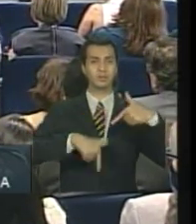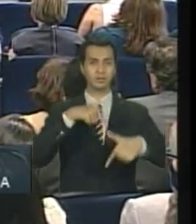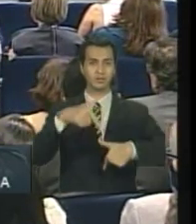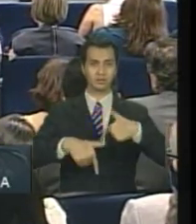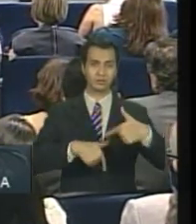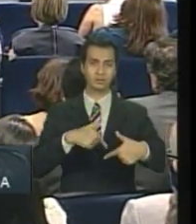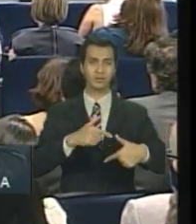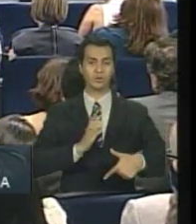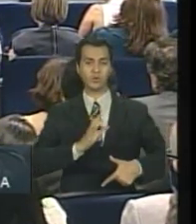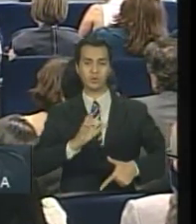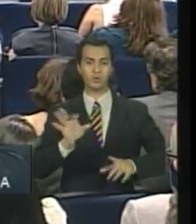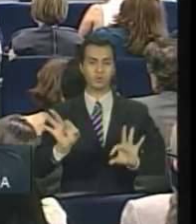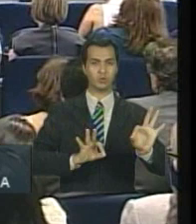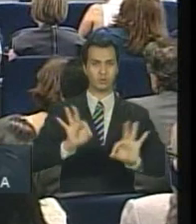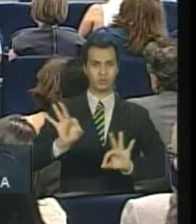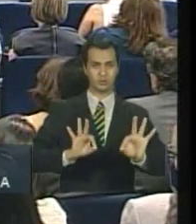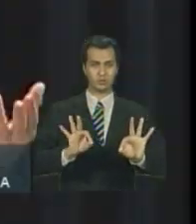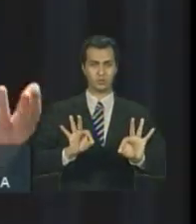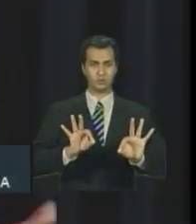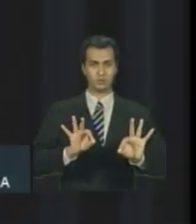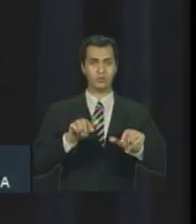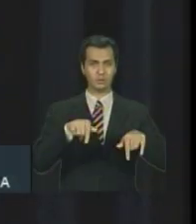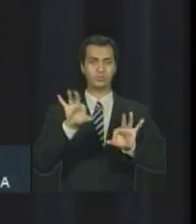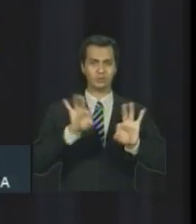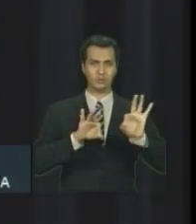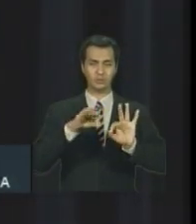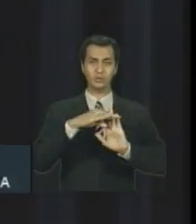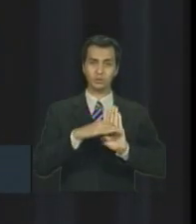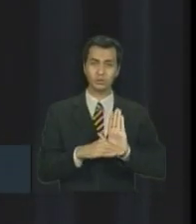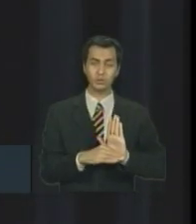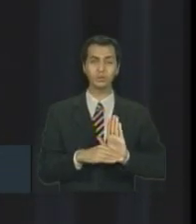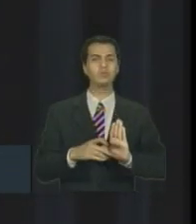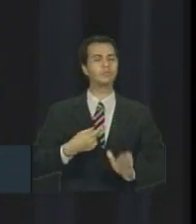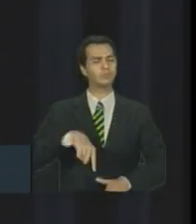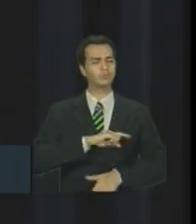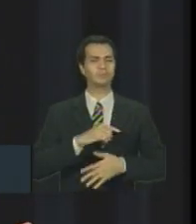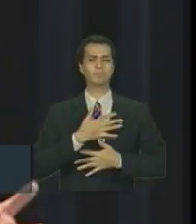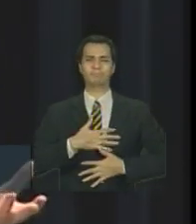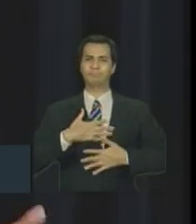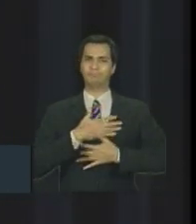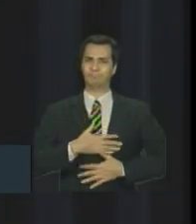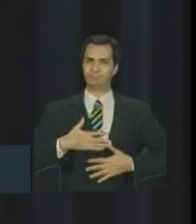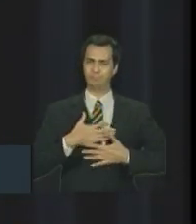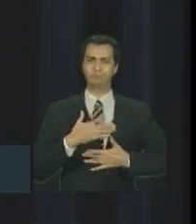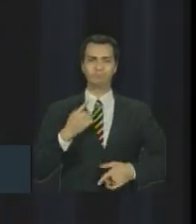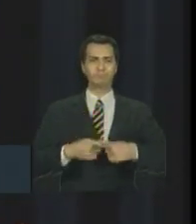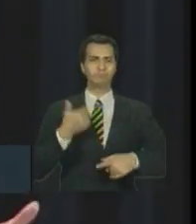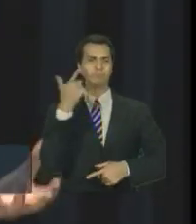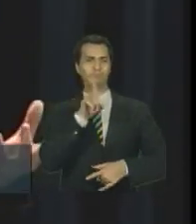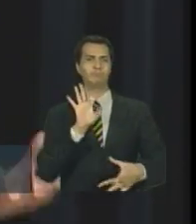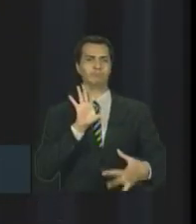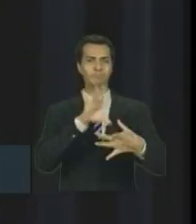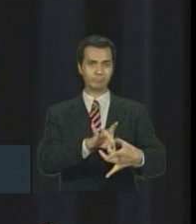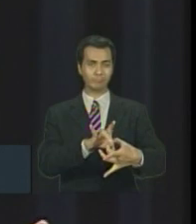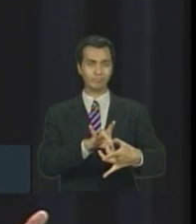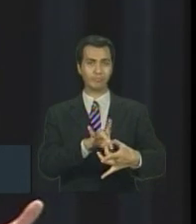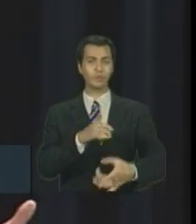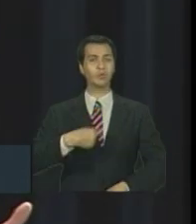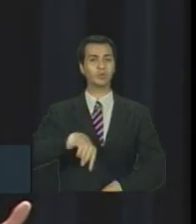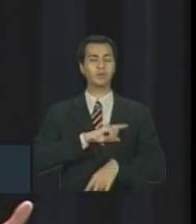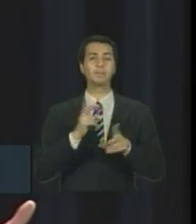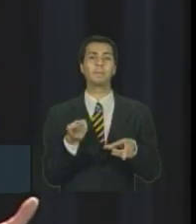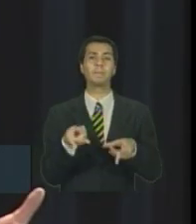na coordenação deste plano, sente-se honrada com esta parceria, percebe o valor de que